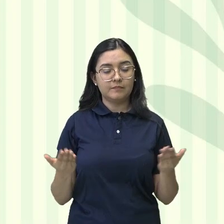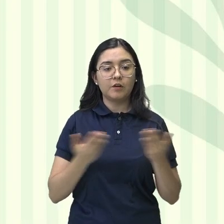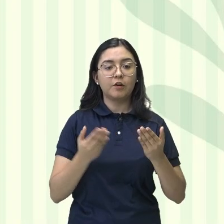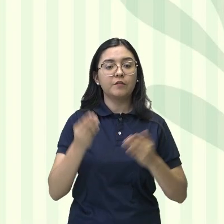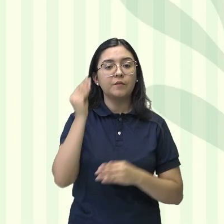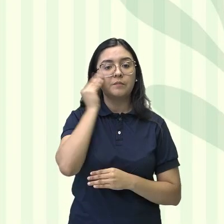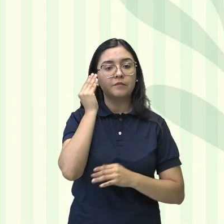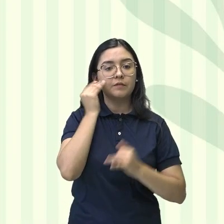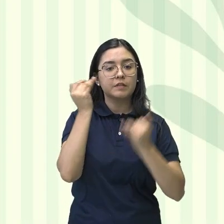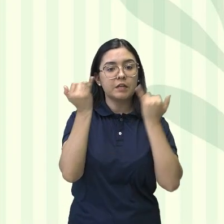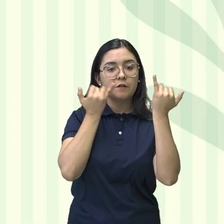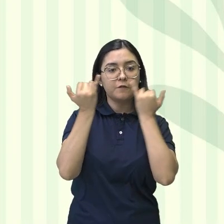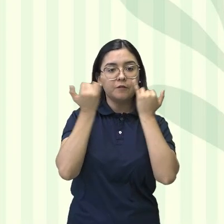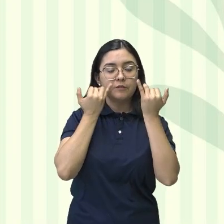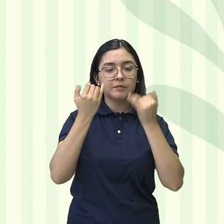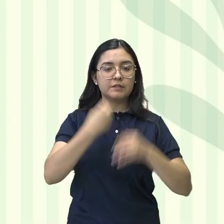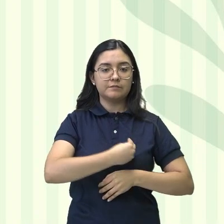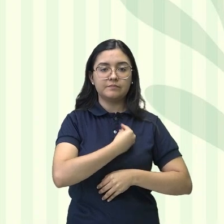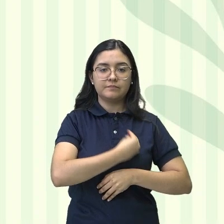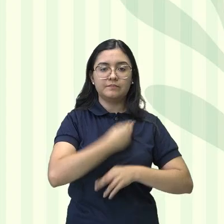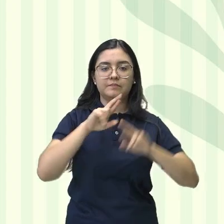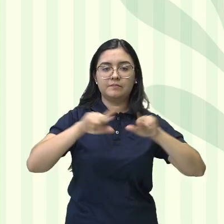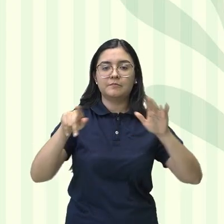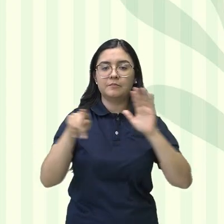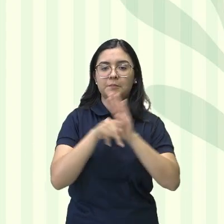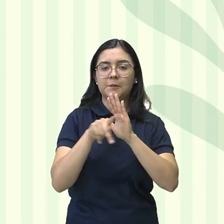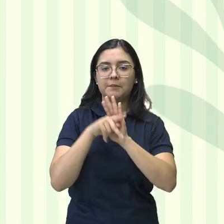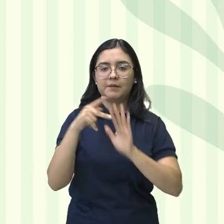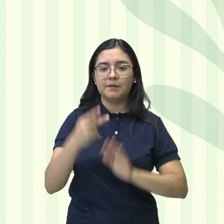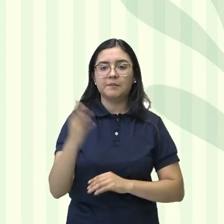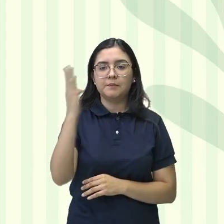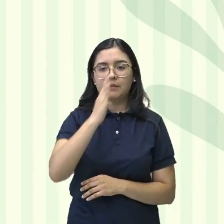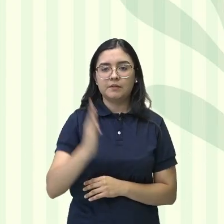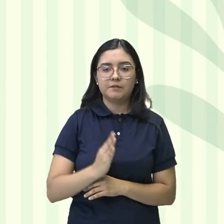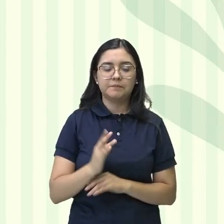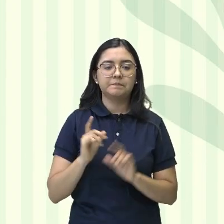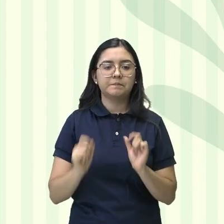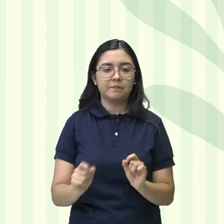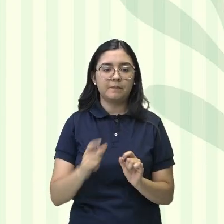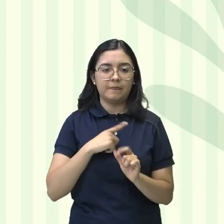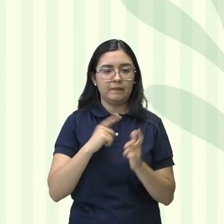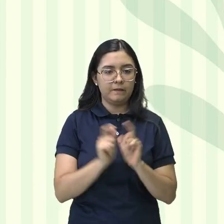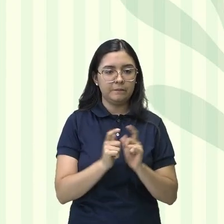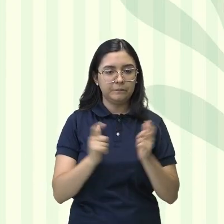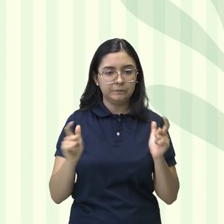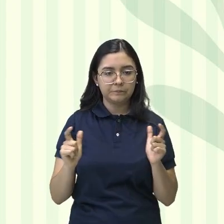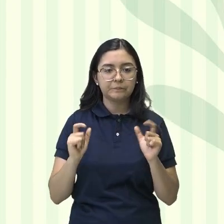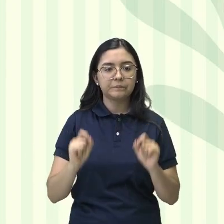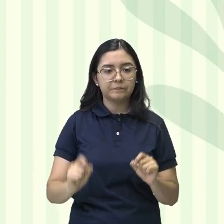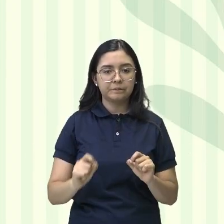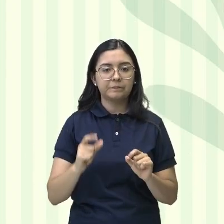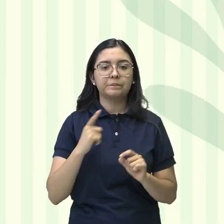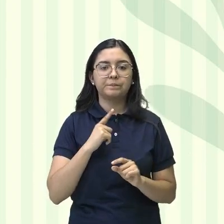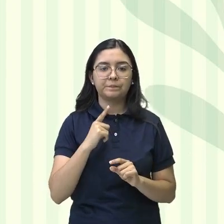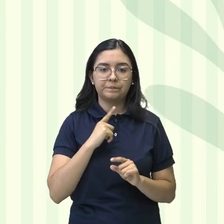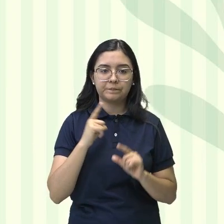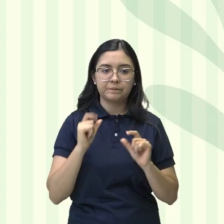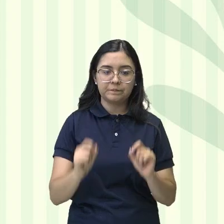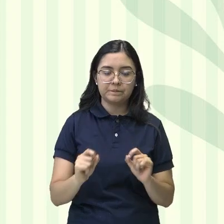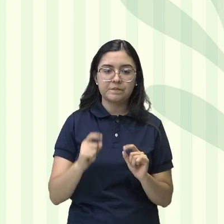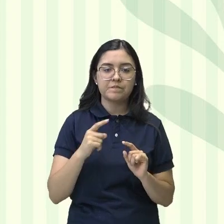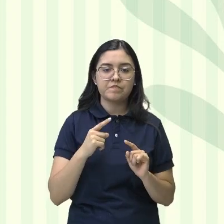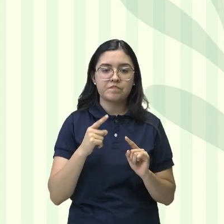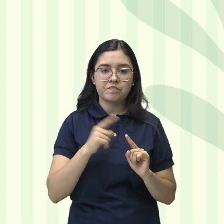as informações da nossa biodiversidade brasileira. Olha só, a maior diversidade de plantas angiospermas do